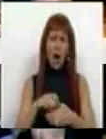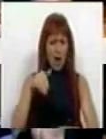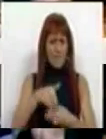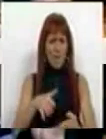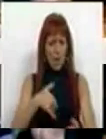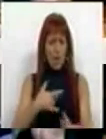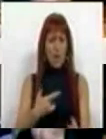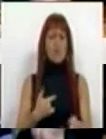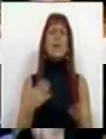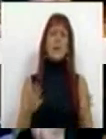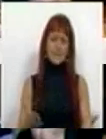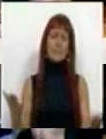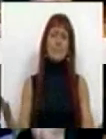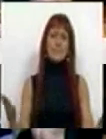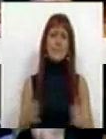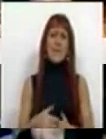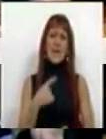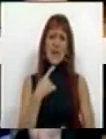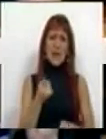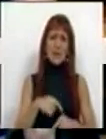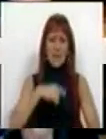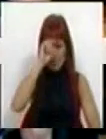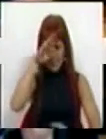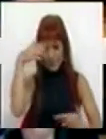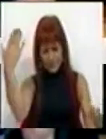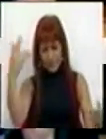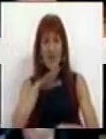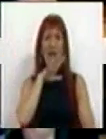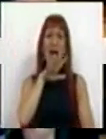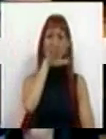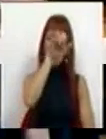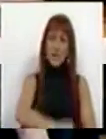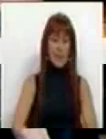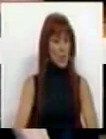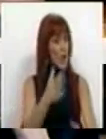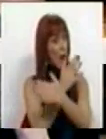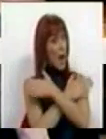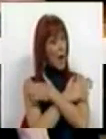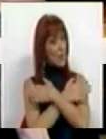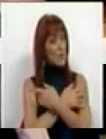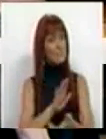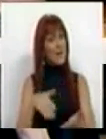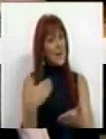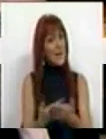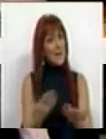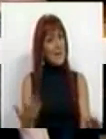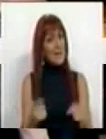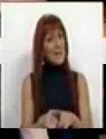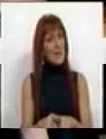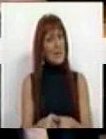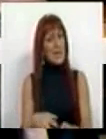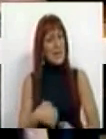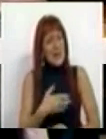este voto e não pode deixar de prestar também homenagem à família aos amigos e darão uma